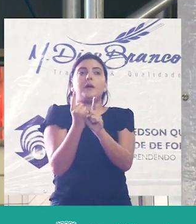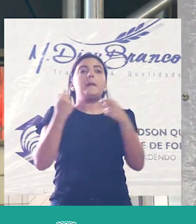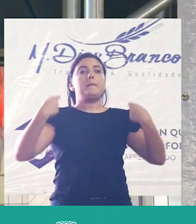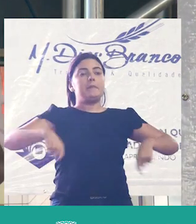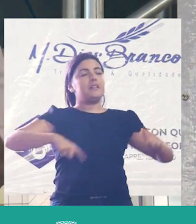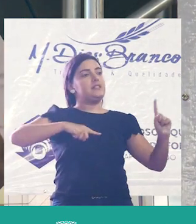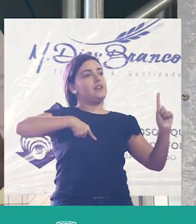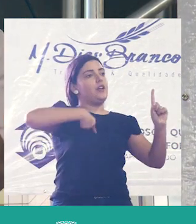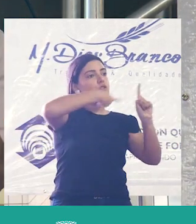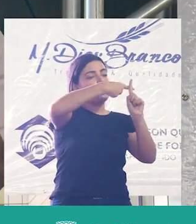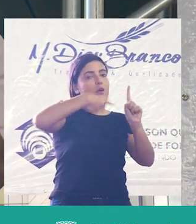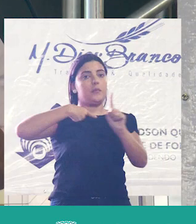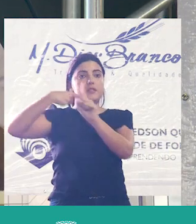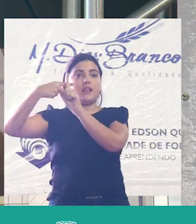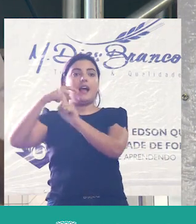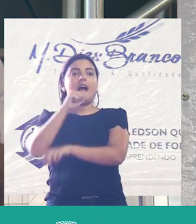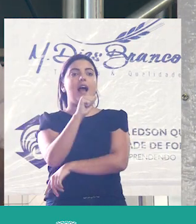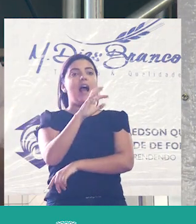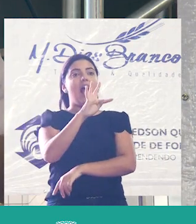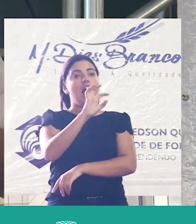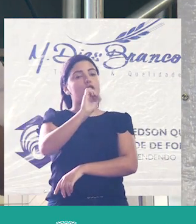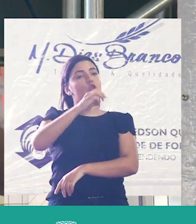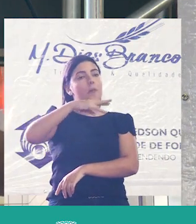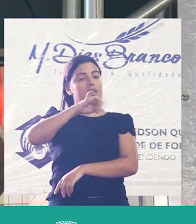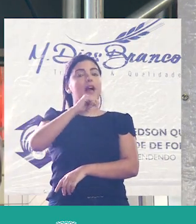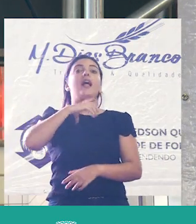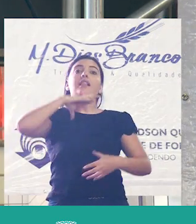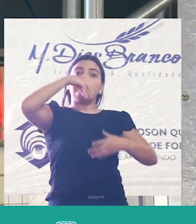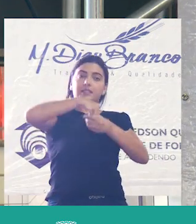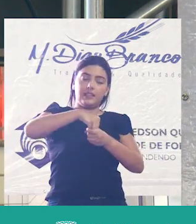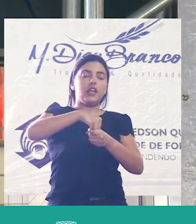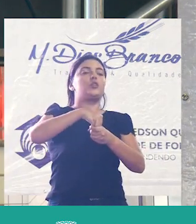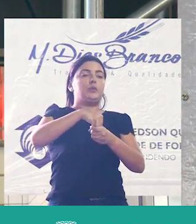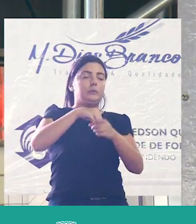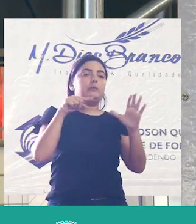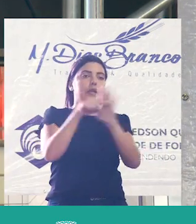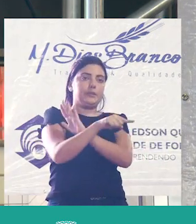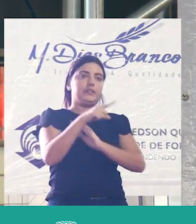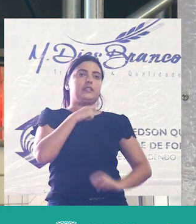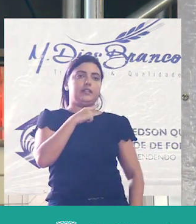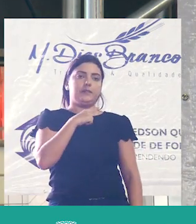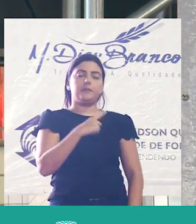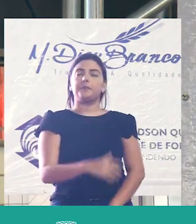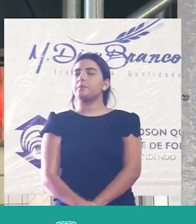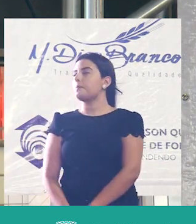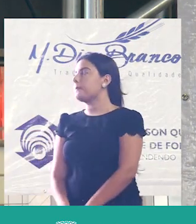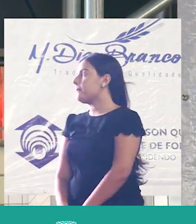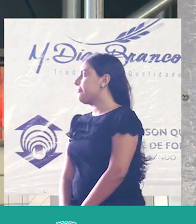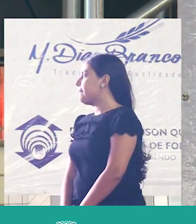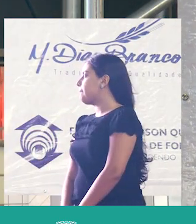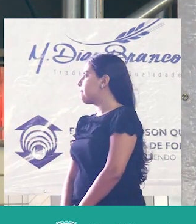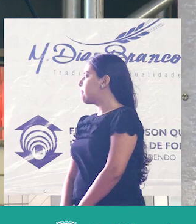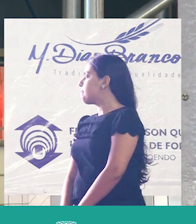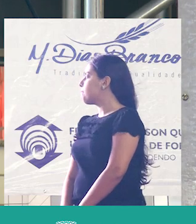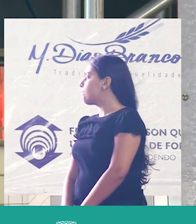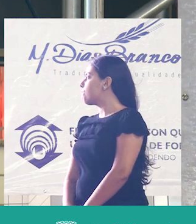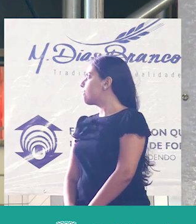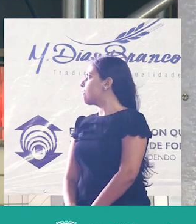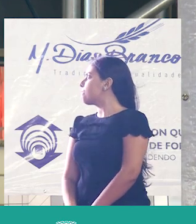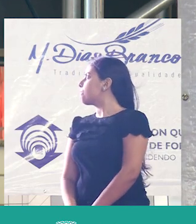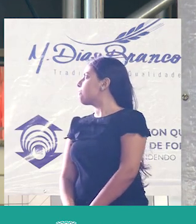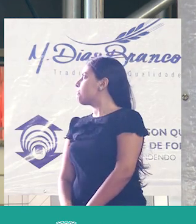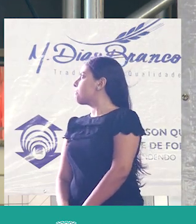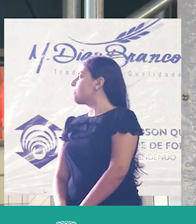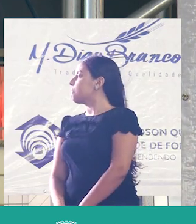somar as massas atômicas que serão dadas para os elementos que formam essa substância. Para